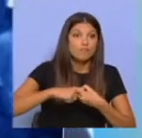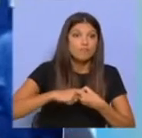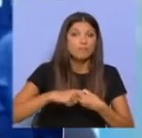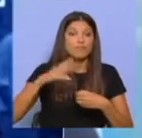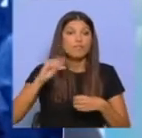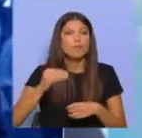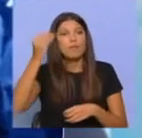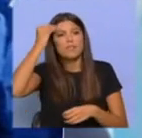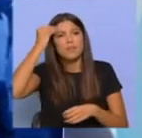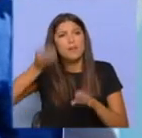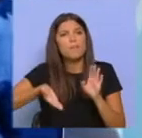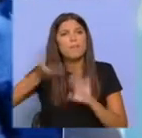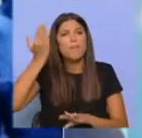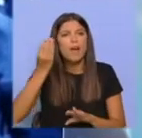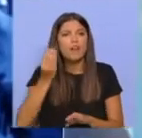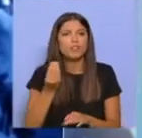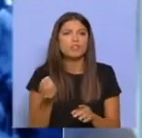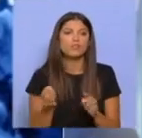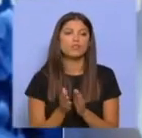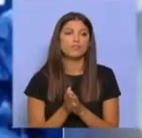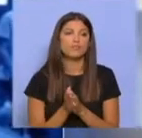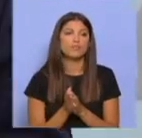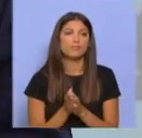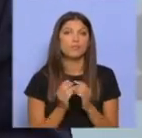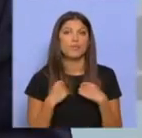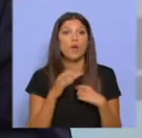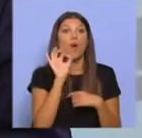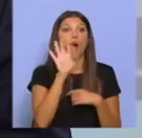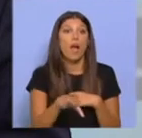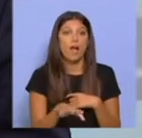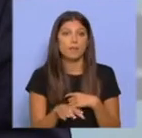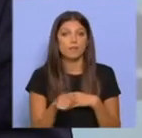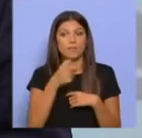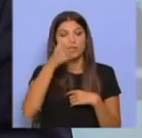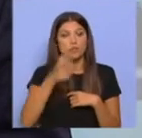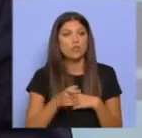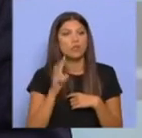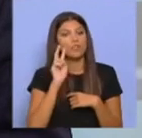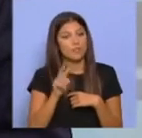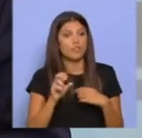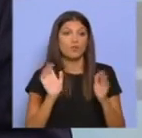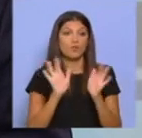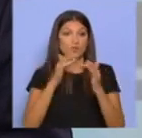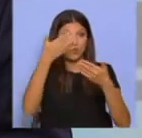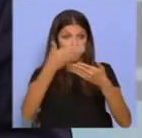também associar-se a uma iniciativa destas? Então eu sugiro que comecem por visitar o site